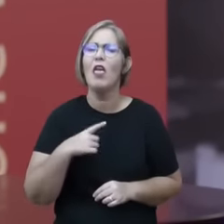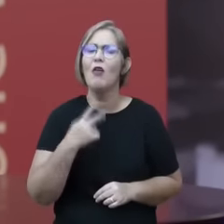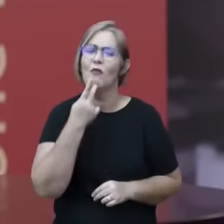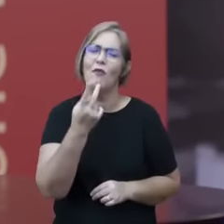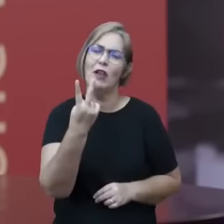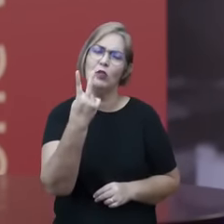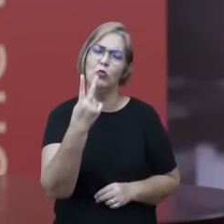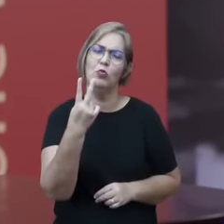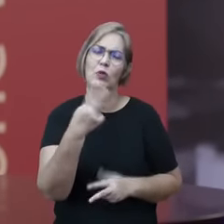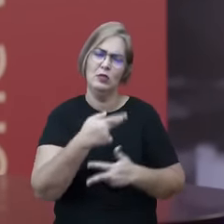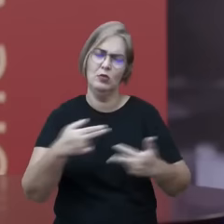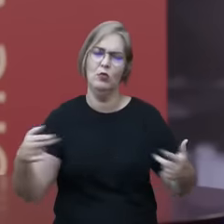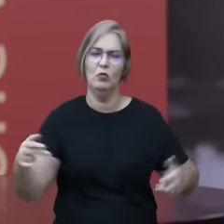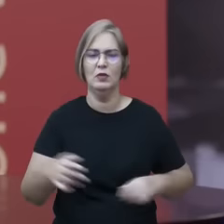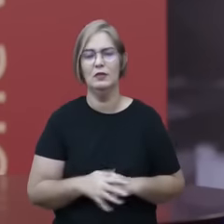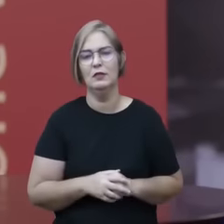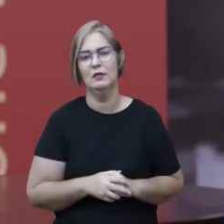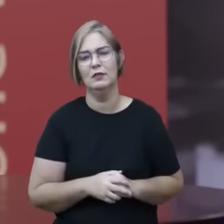da